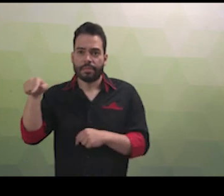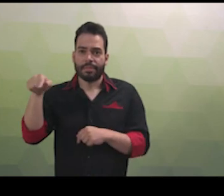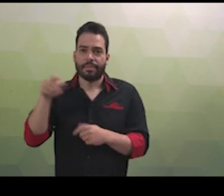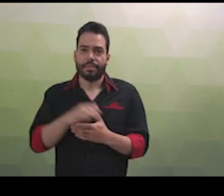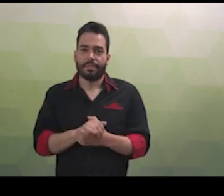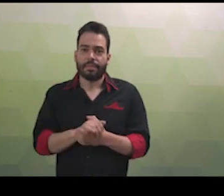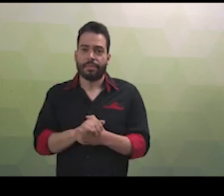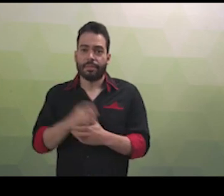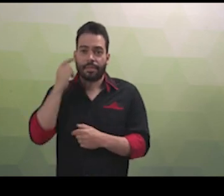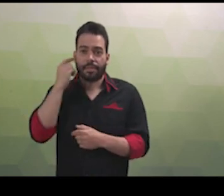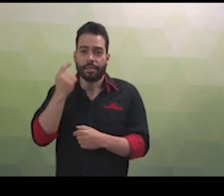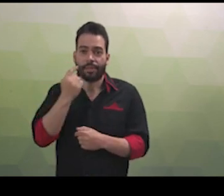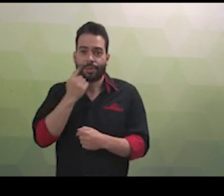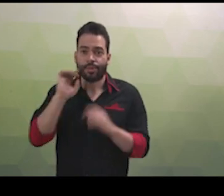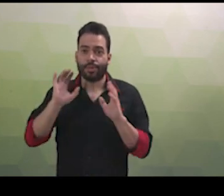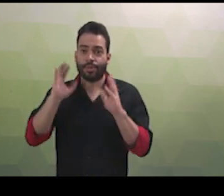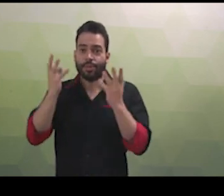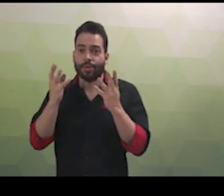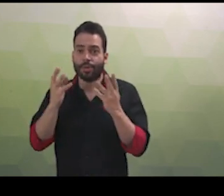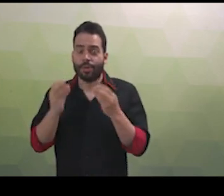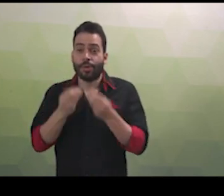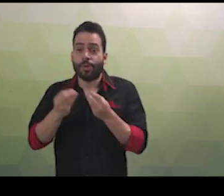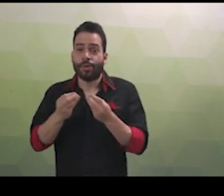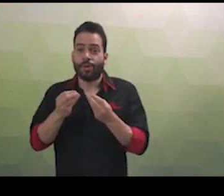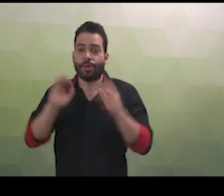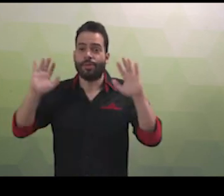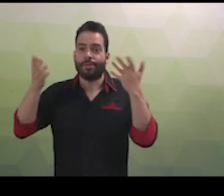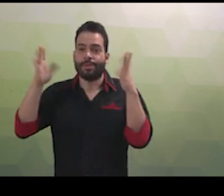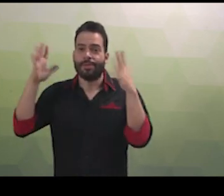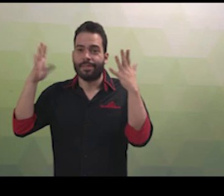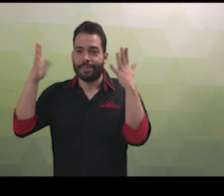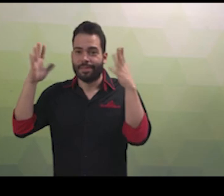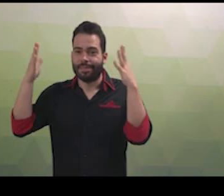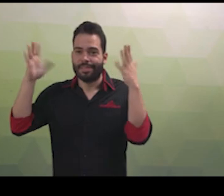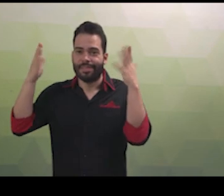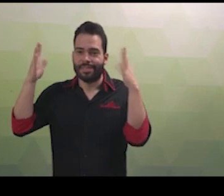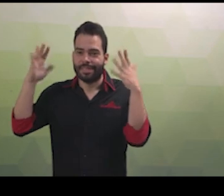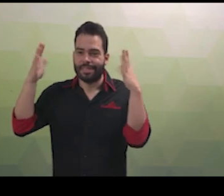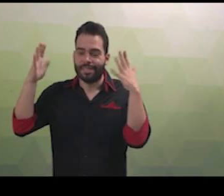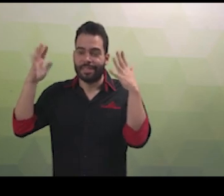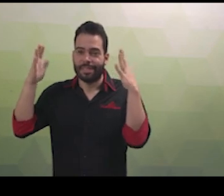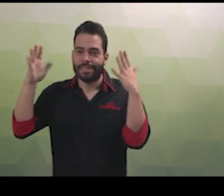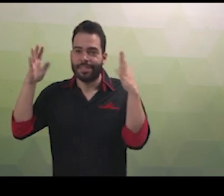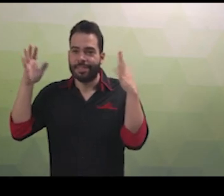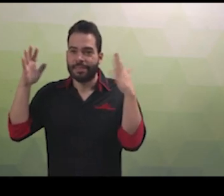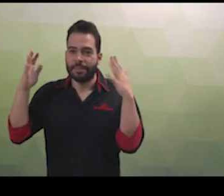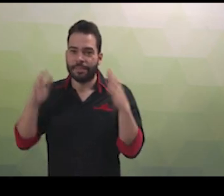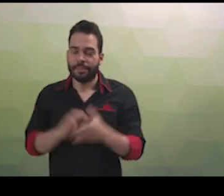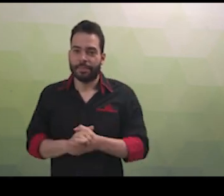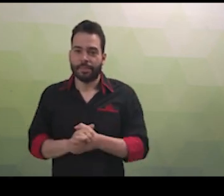espaço de poder legislativo. Os surdos celebravam o resultado aplaudindo em Libras, desta